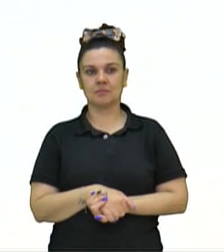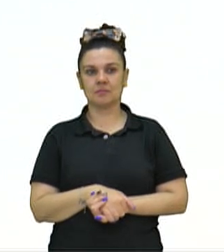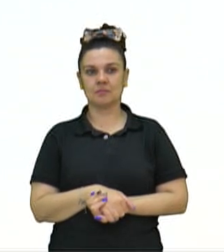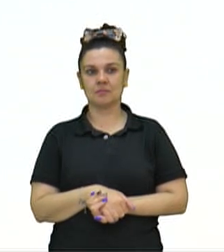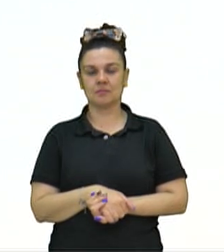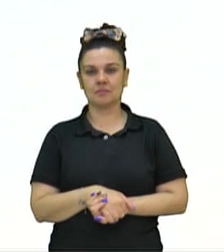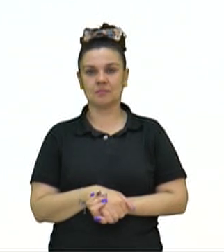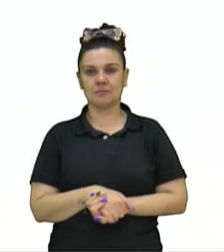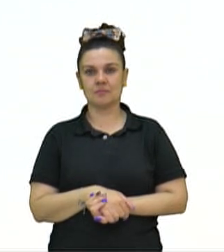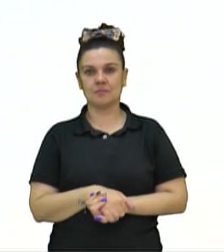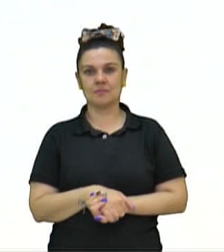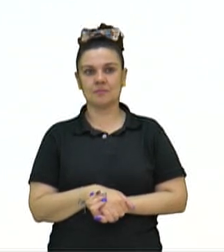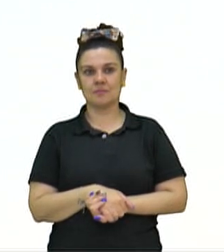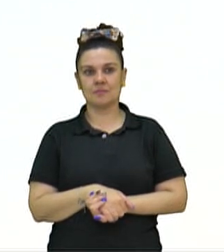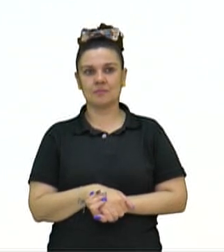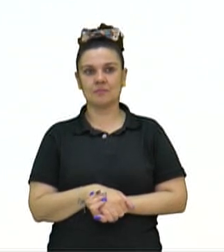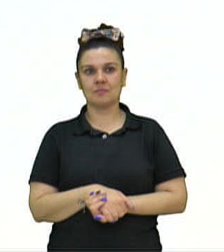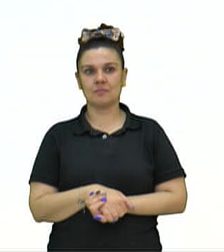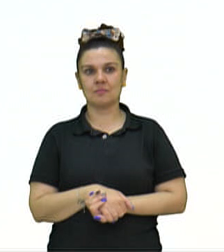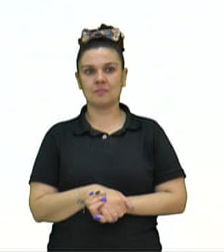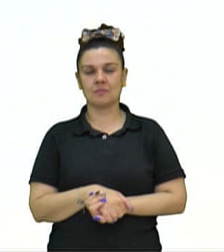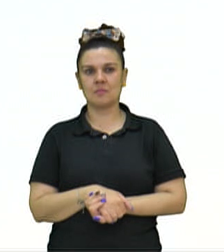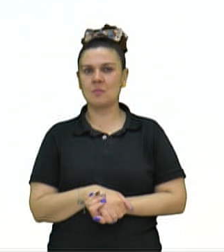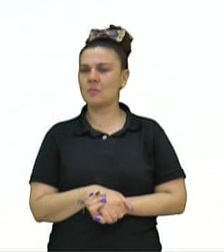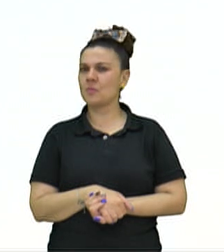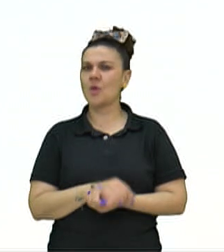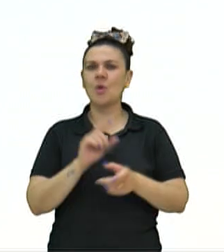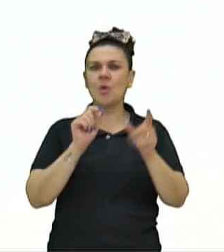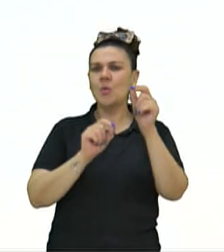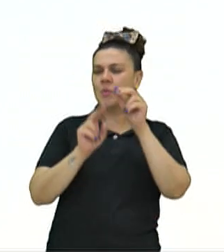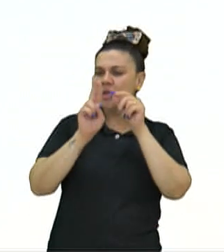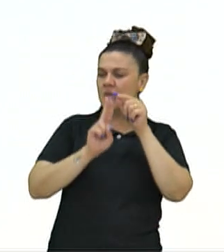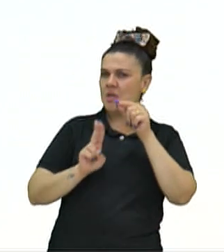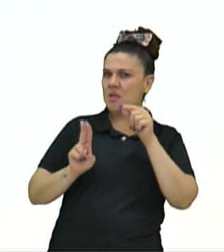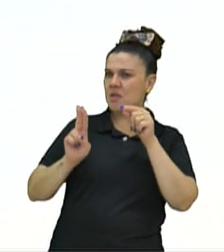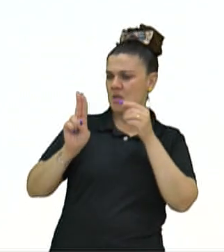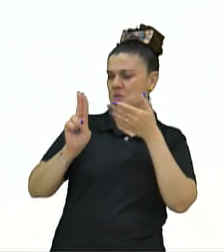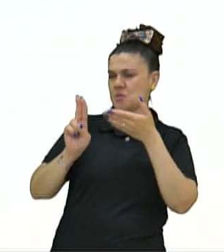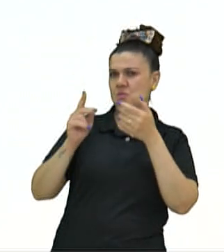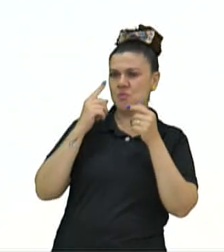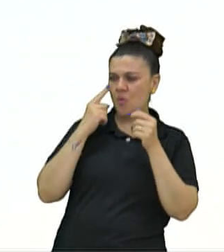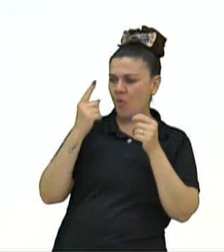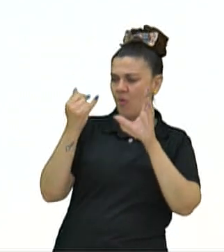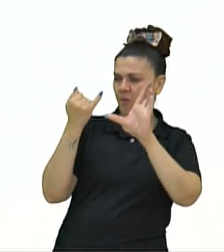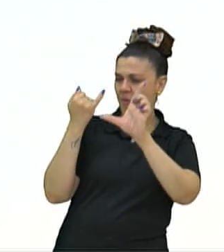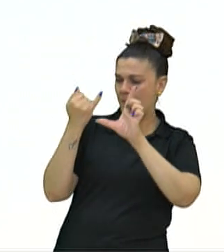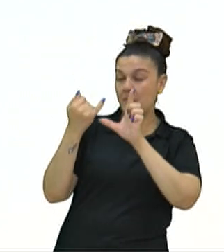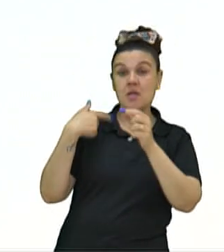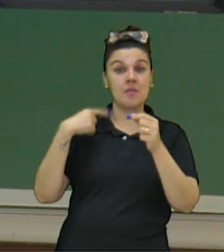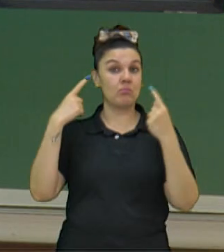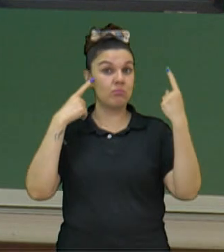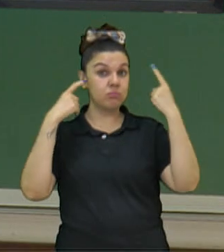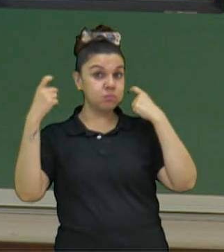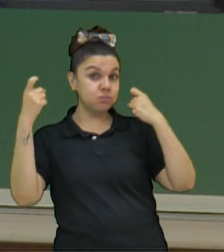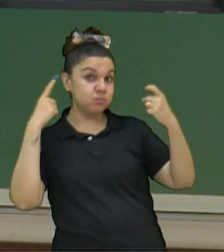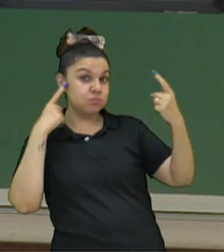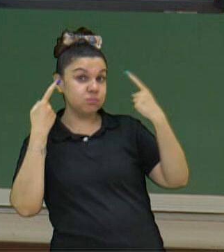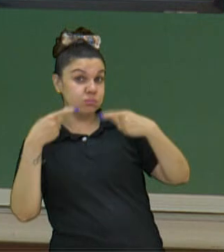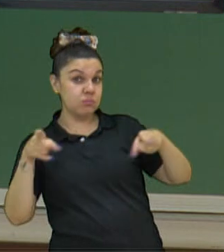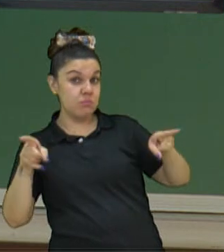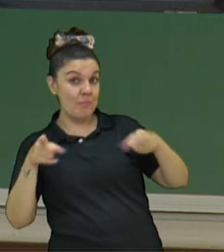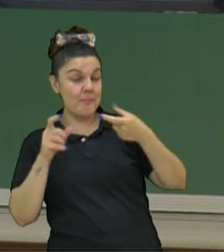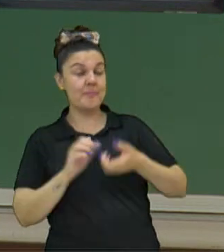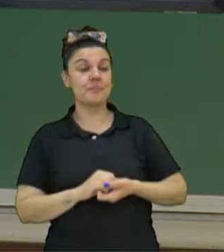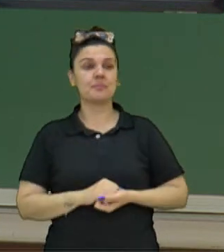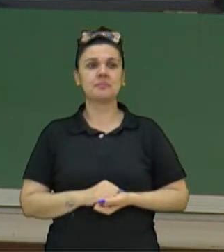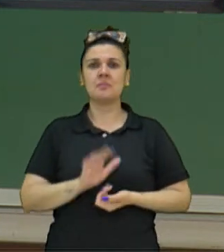drum and that trombone, the trombone. Então, o que, que eles usam? Olha, presta atenção na figura. Eles fazem sons, tá? É isso que eles